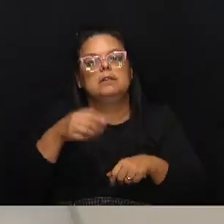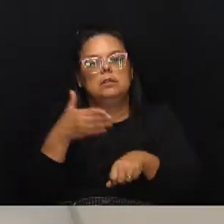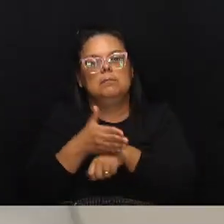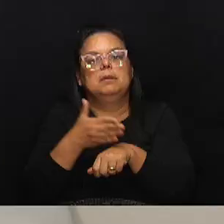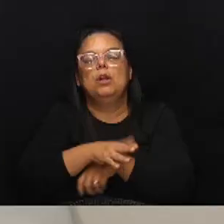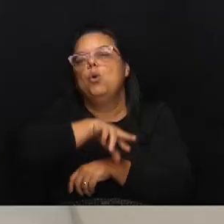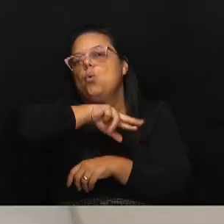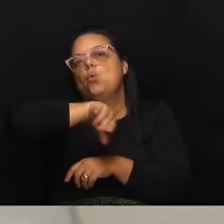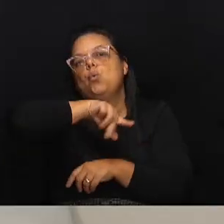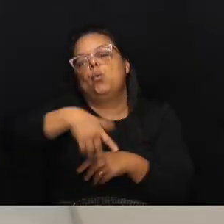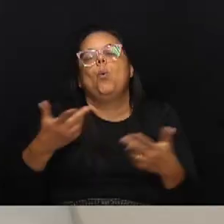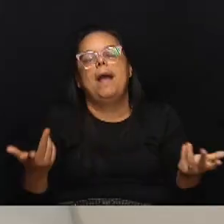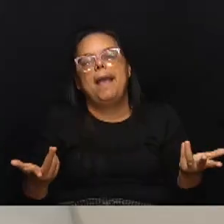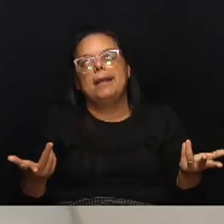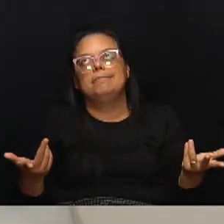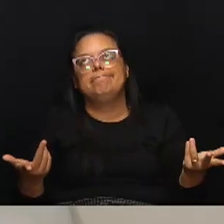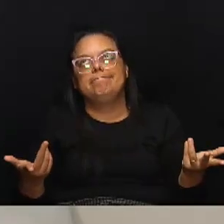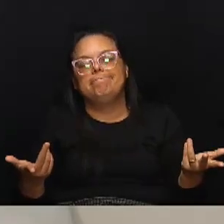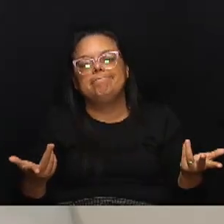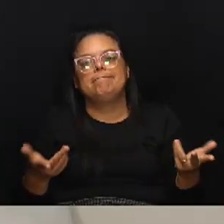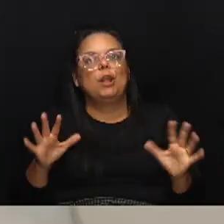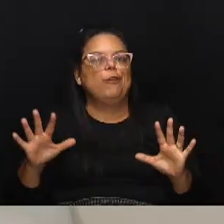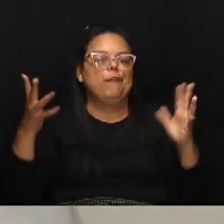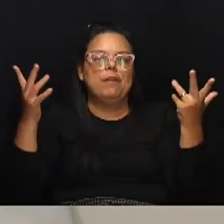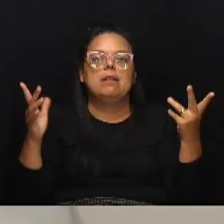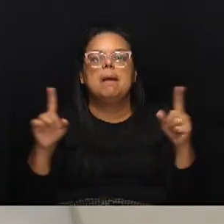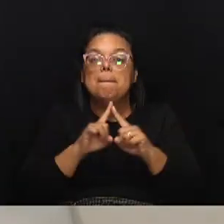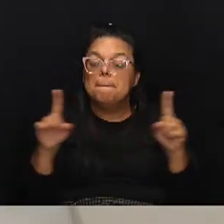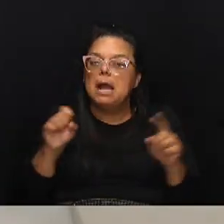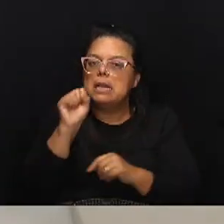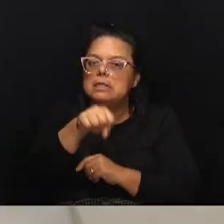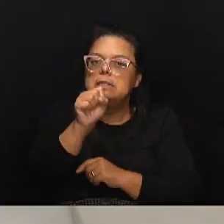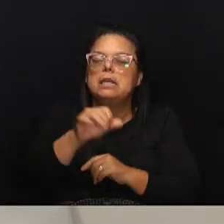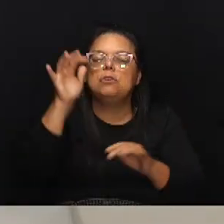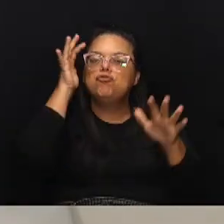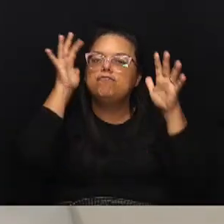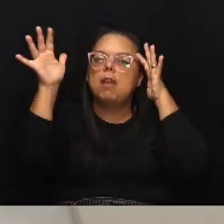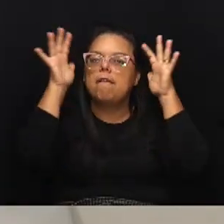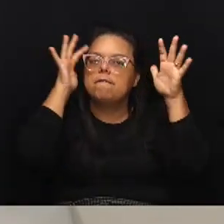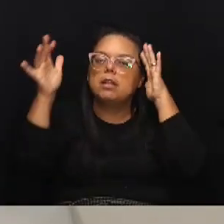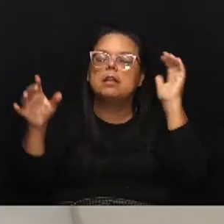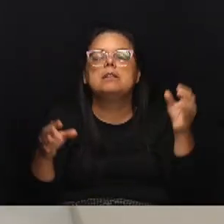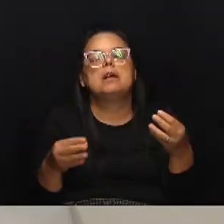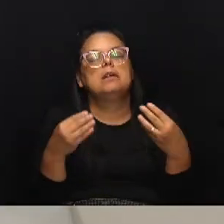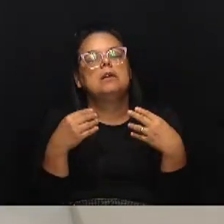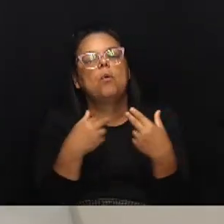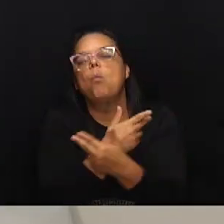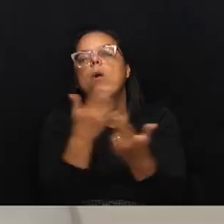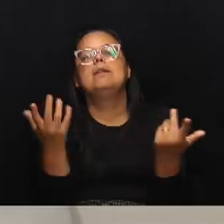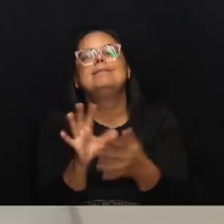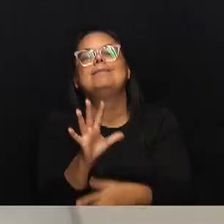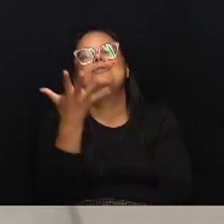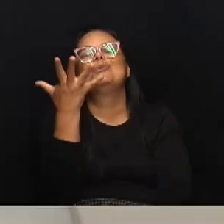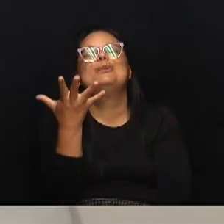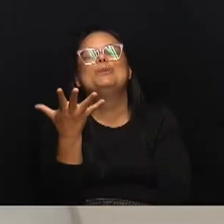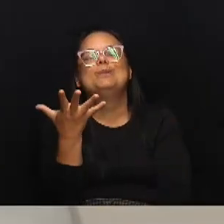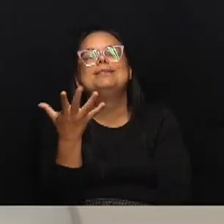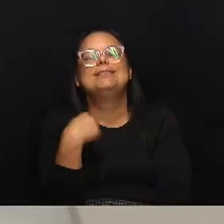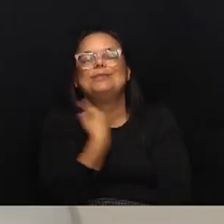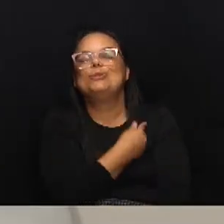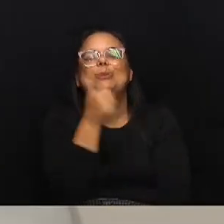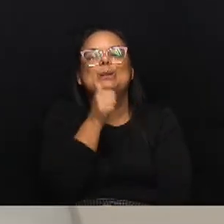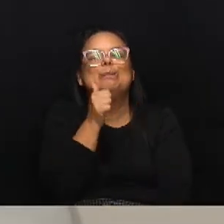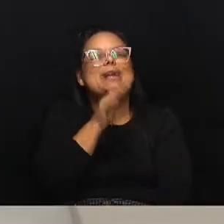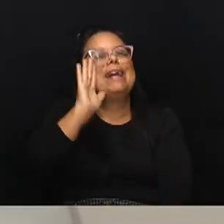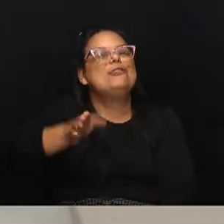momento de comemoração, mas sim de reflexão e quantas coisas, enquanto nós mulheres já